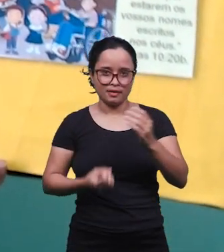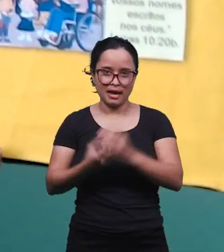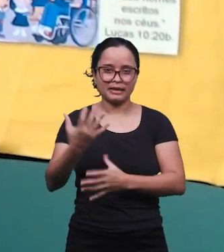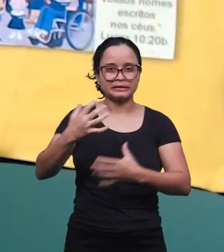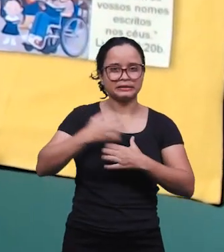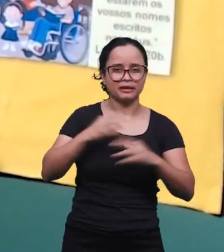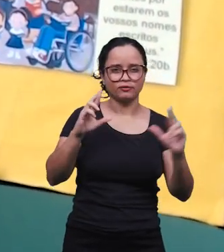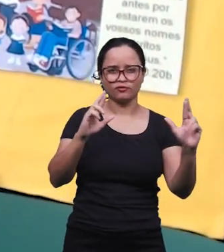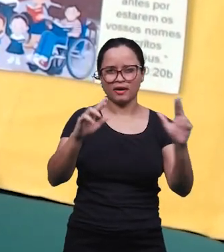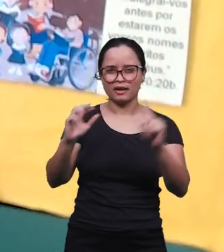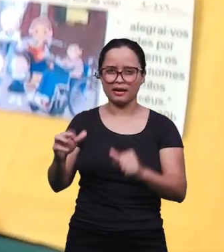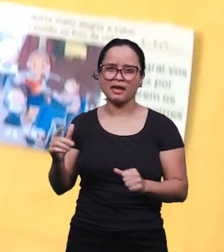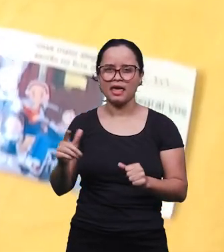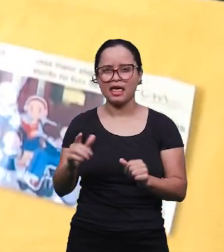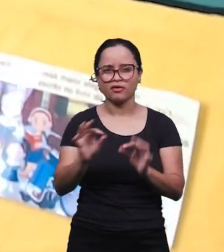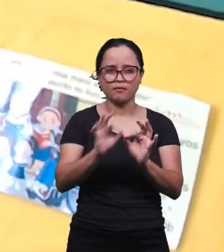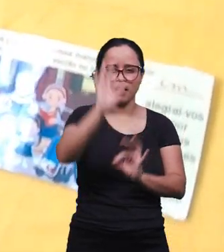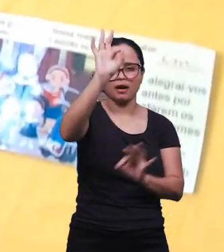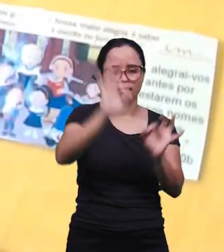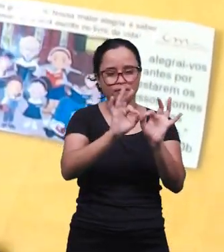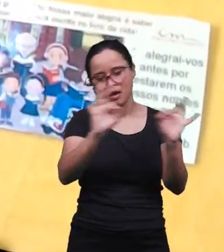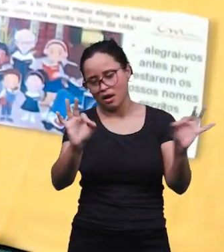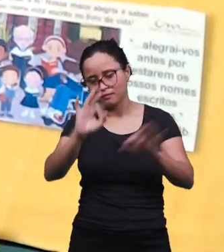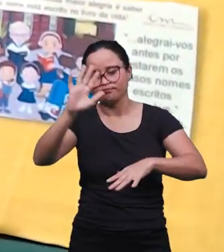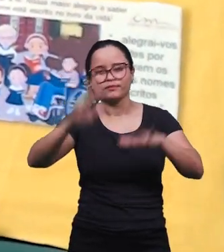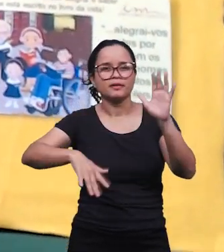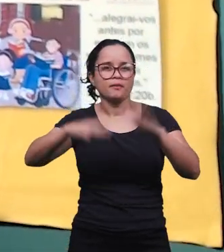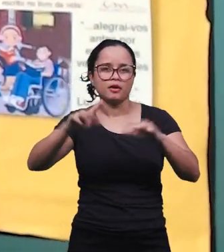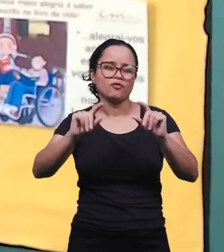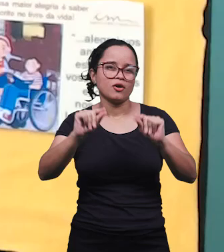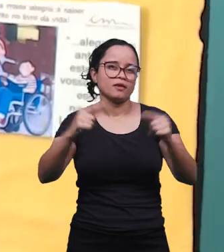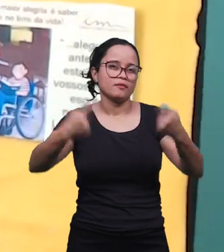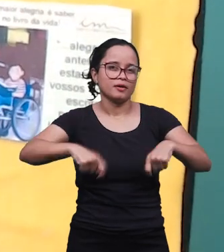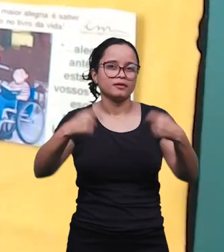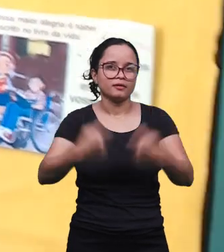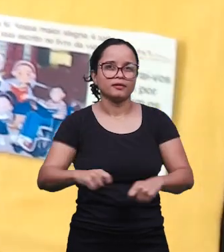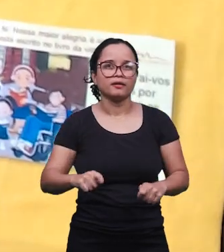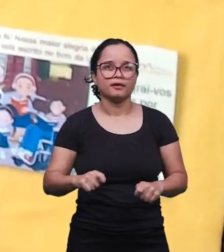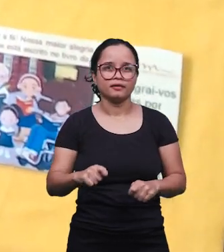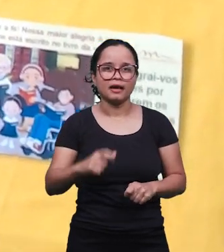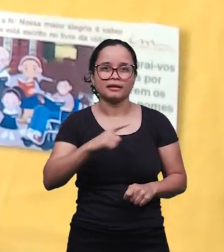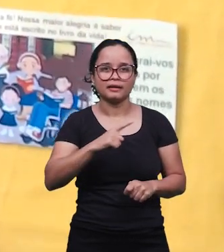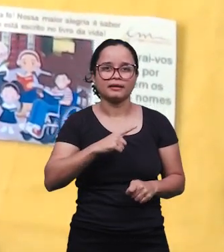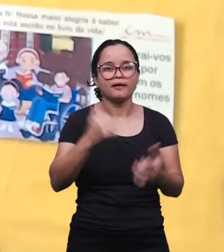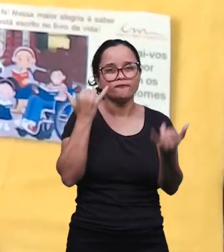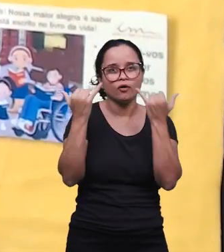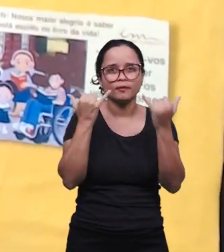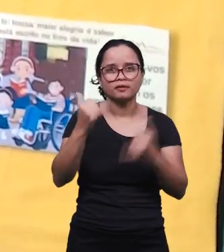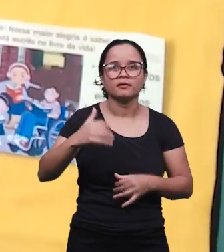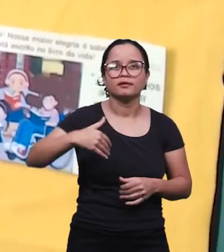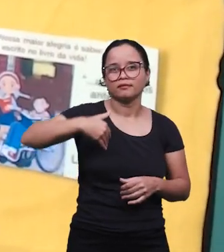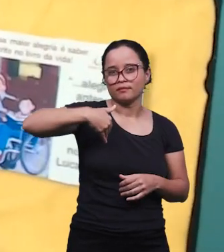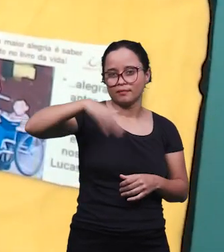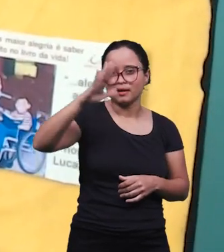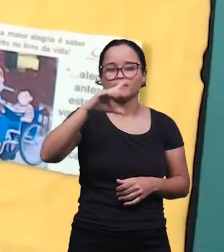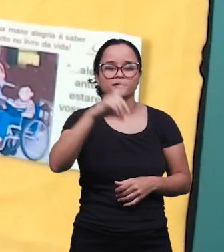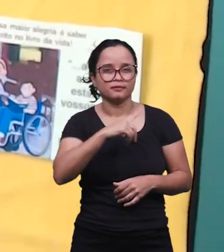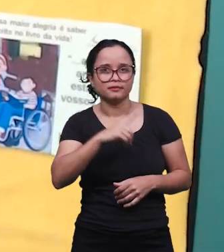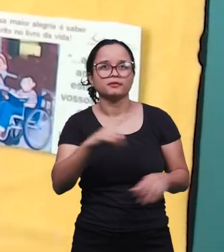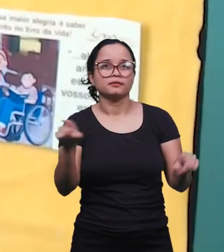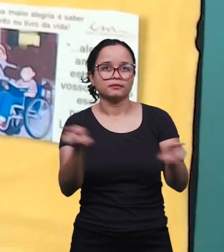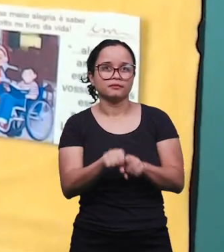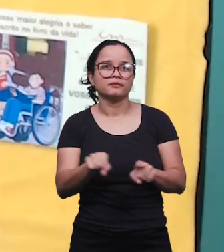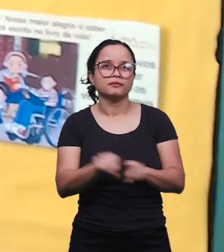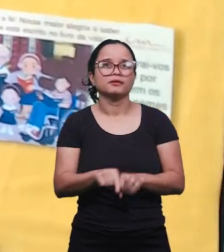elaborar, né? Realizar de outras formas, maior, menor, de acordo com a sua necessidade, ampliando com mais